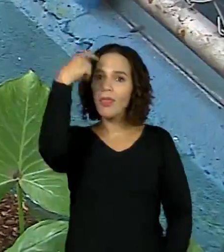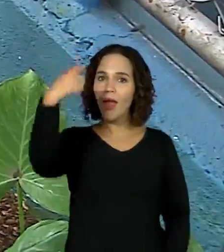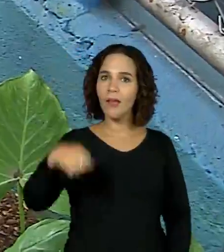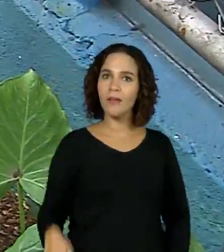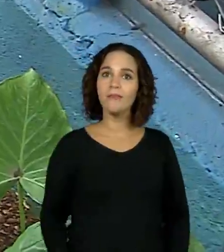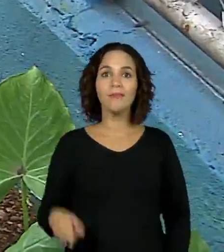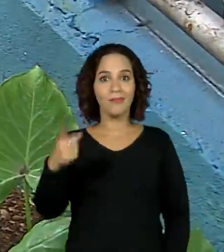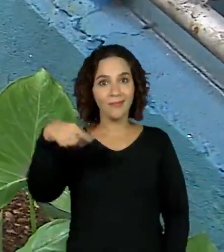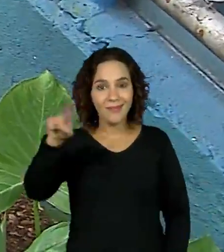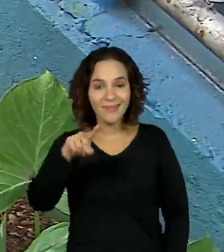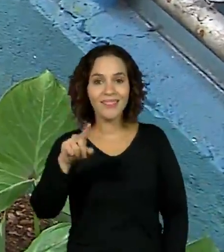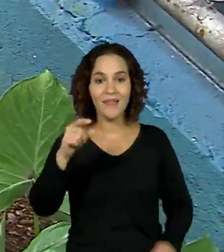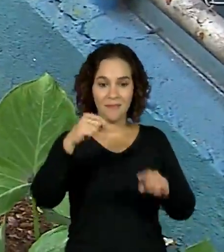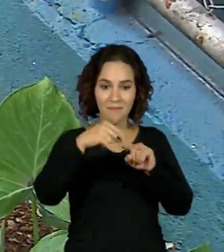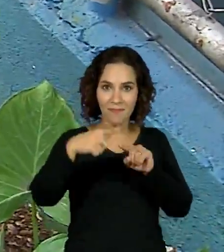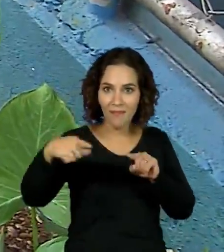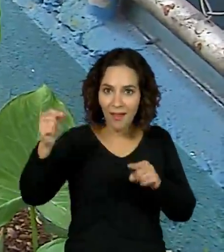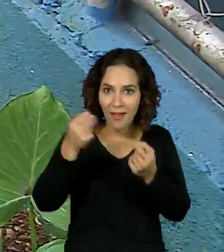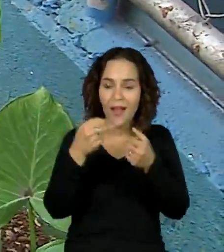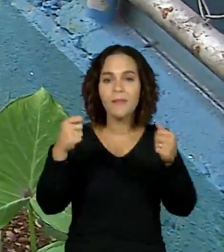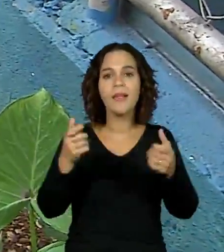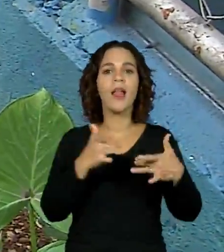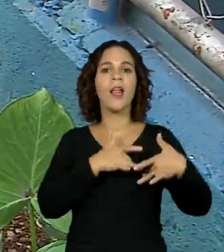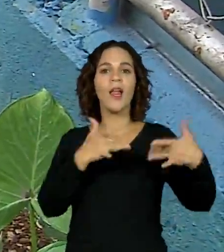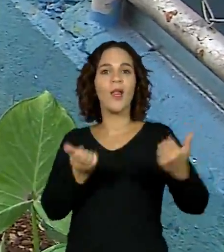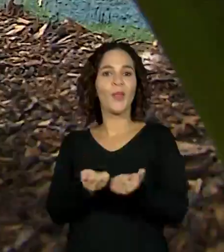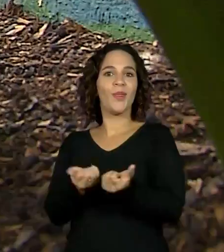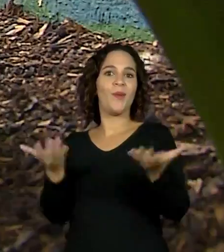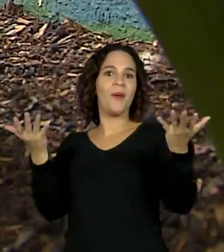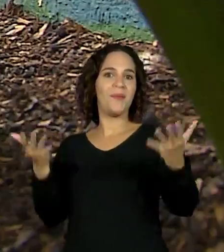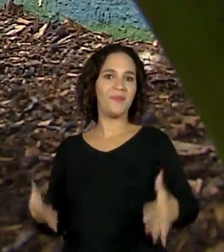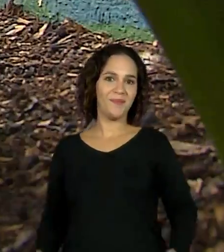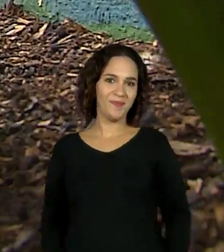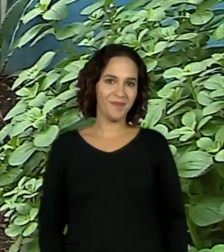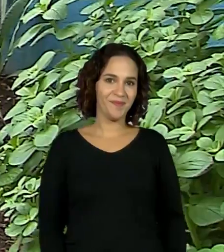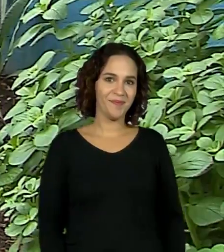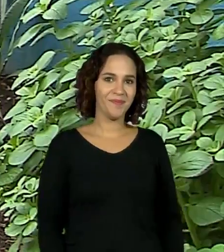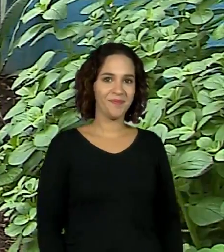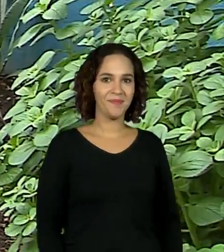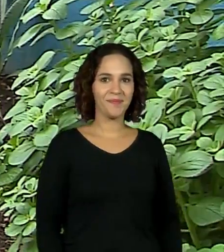As hortaliças deveriam ser doadas.